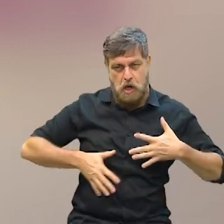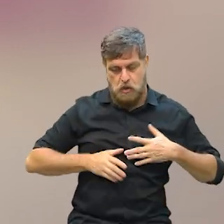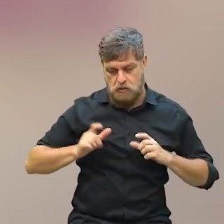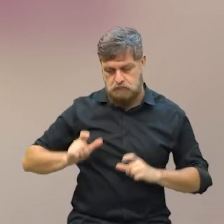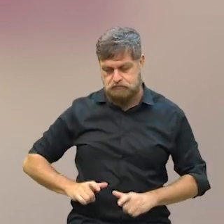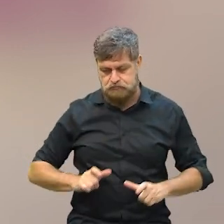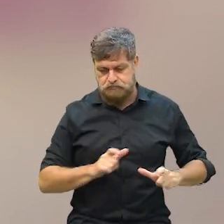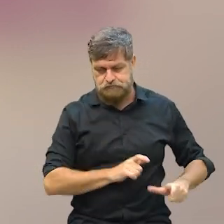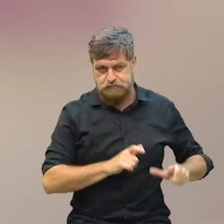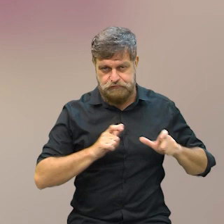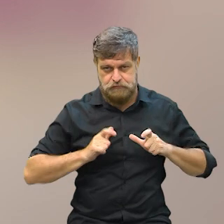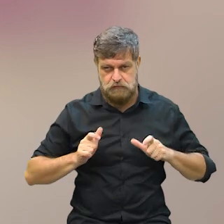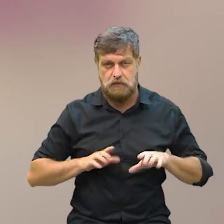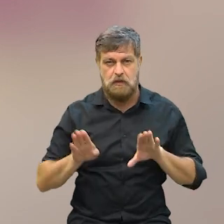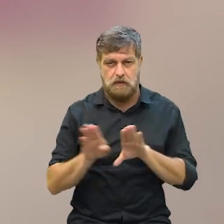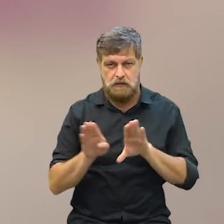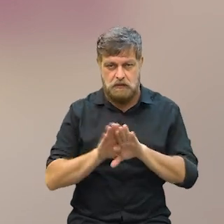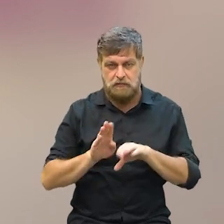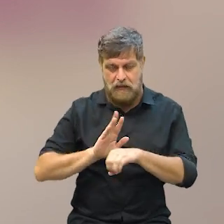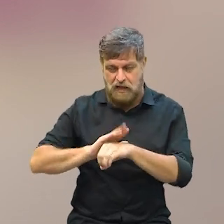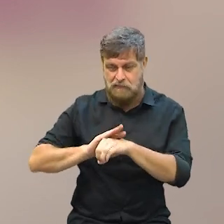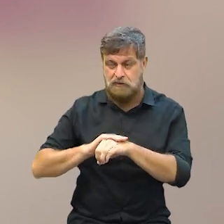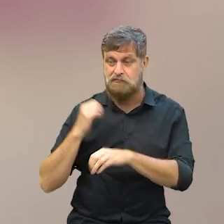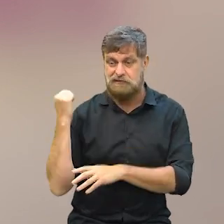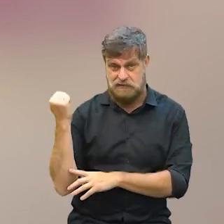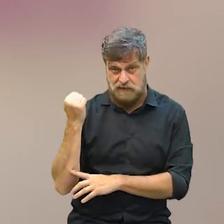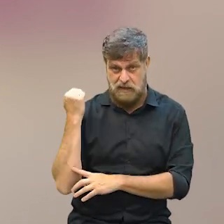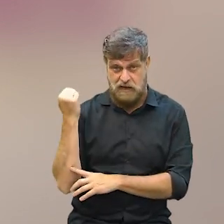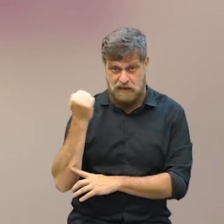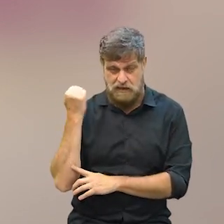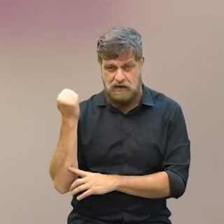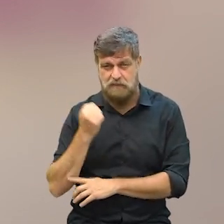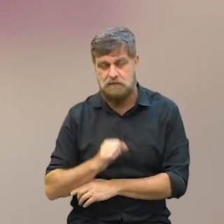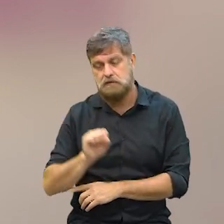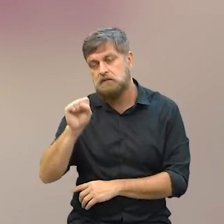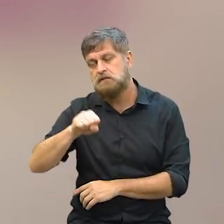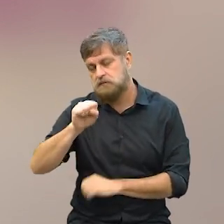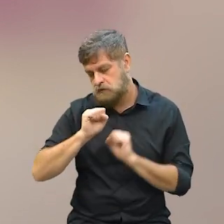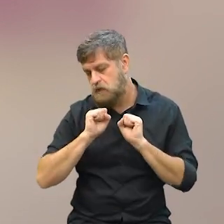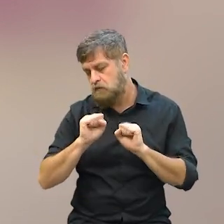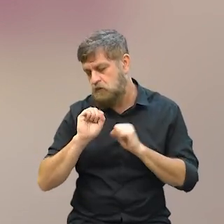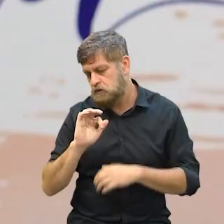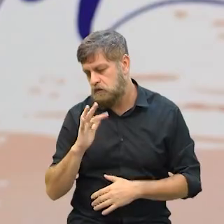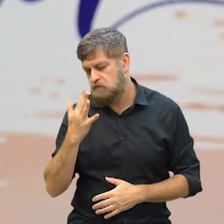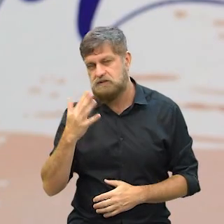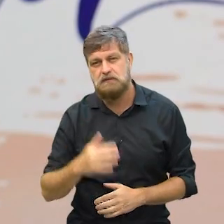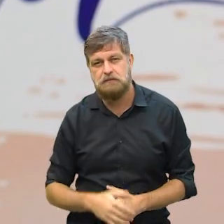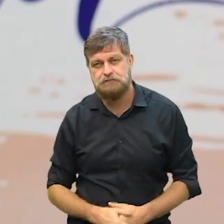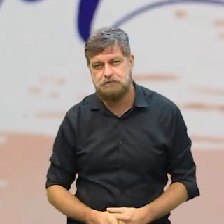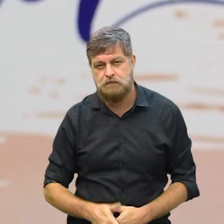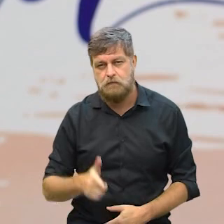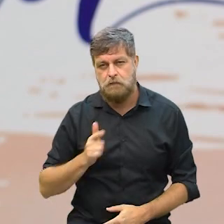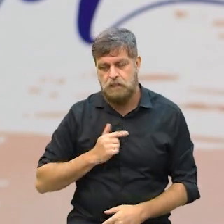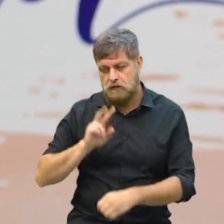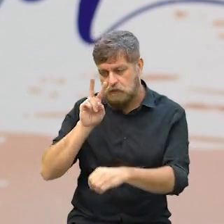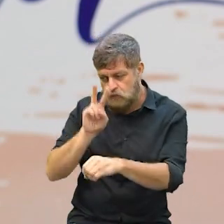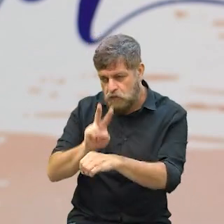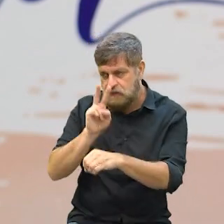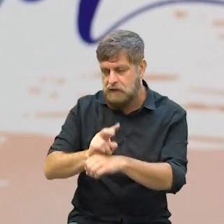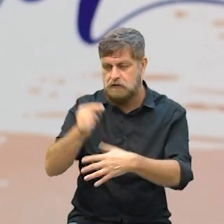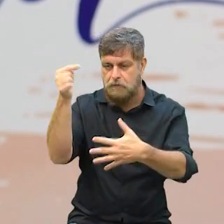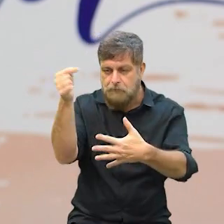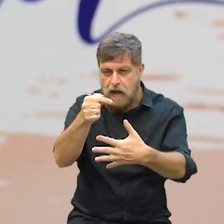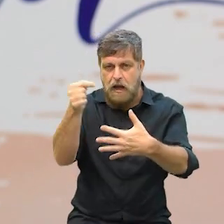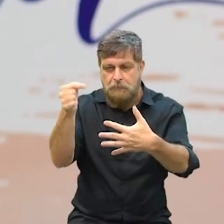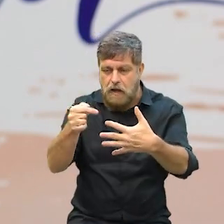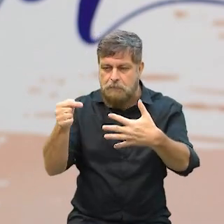parte do corpo e ser uma doença mais grave. Então, sim, é possível. E diante aí dos cuidados que a gente